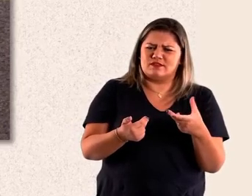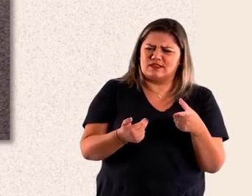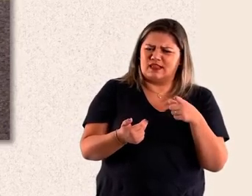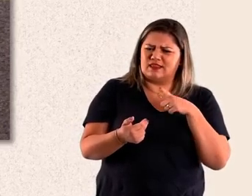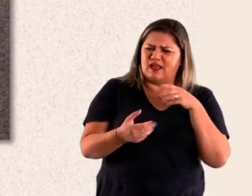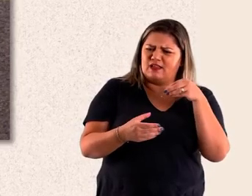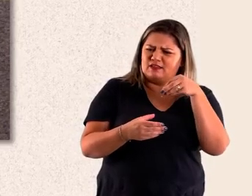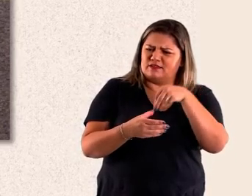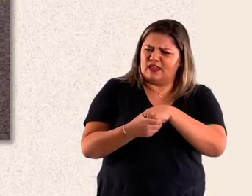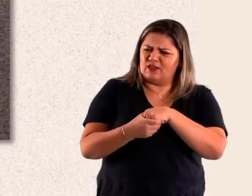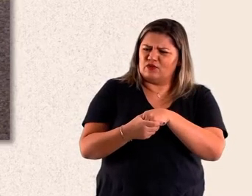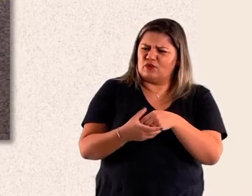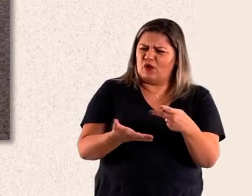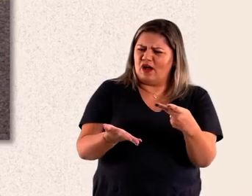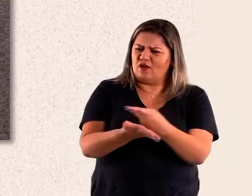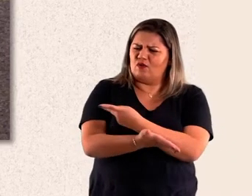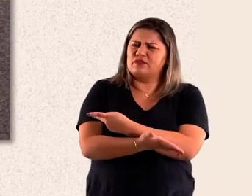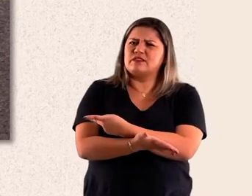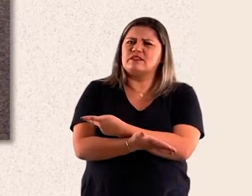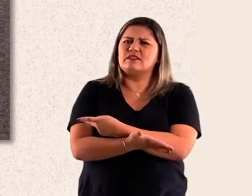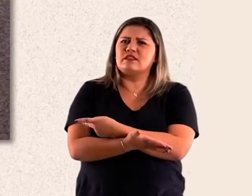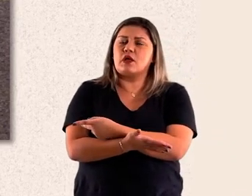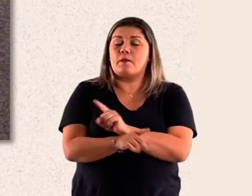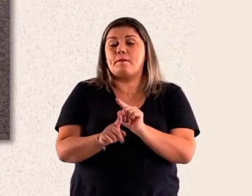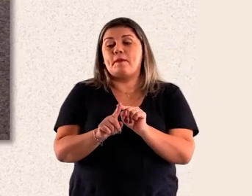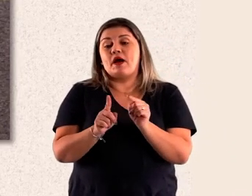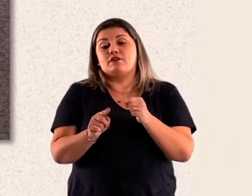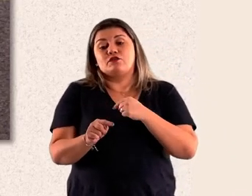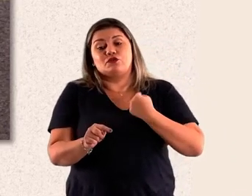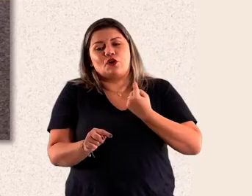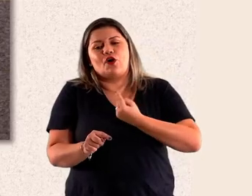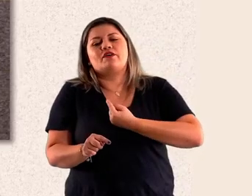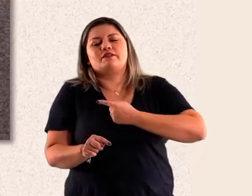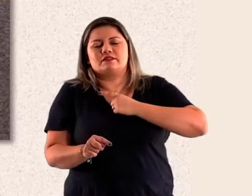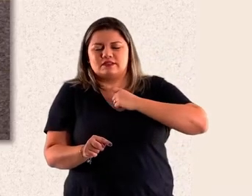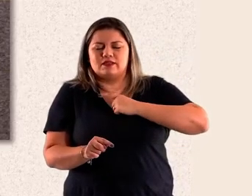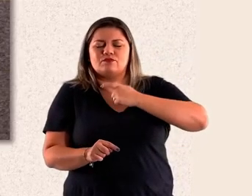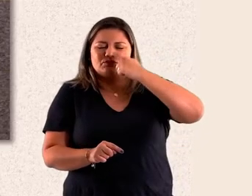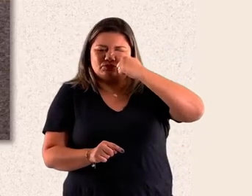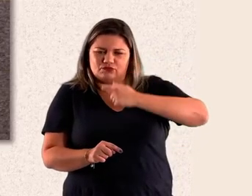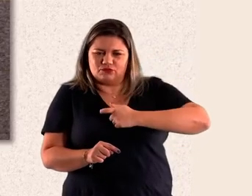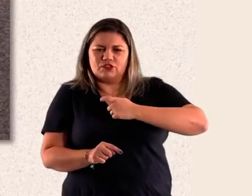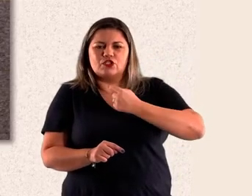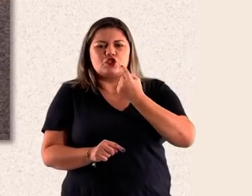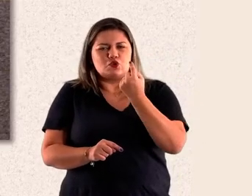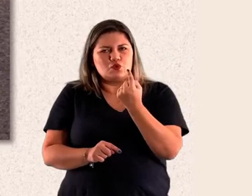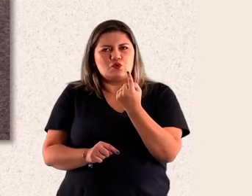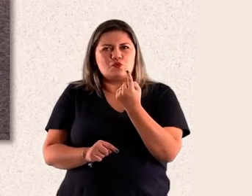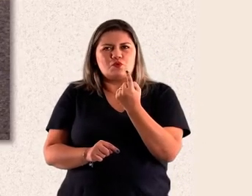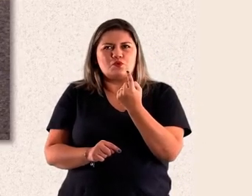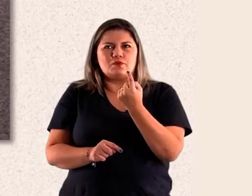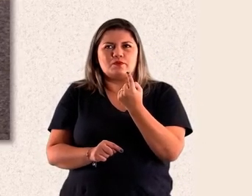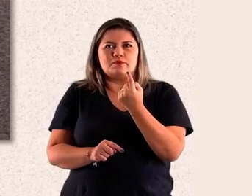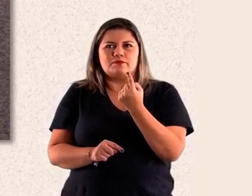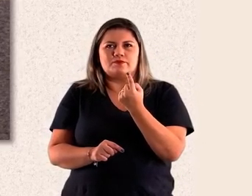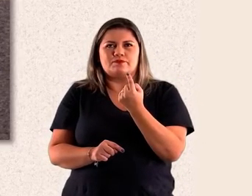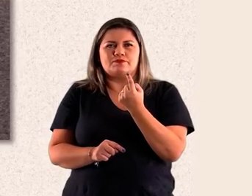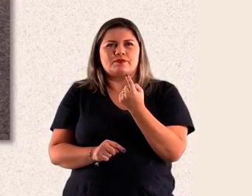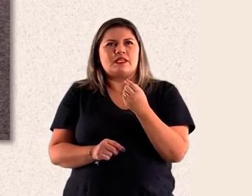emerged É mas não somos uma dessas causas e circunstâncias e de um ponto de vista